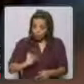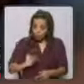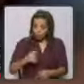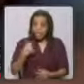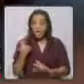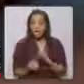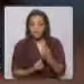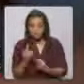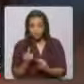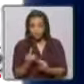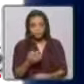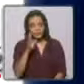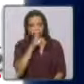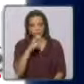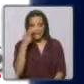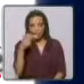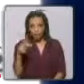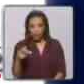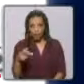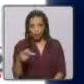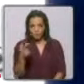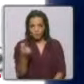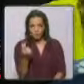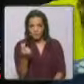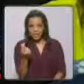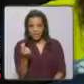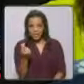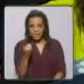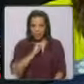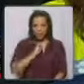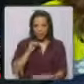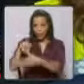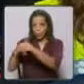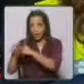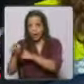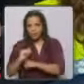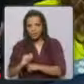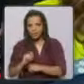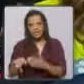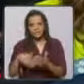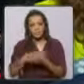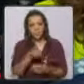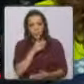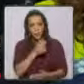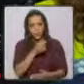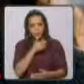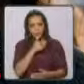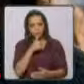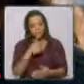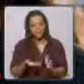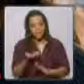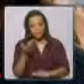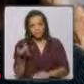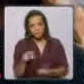vez, quando vem a reforma, guardo dinheiro para eles. Uma forma de violência cada vez mais comum. É